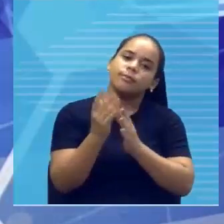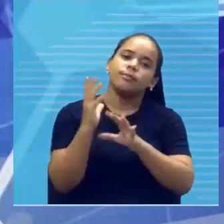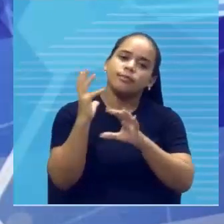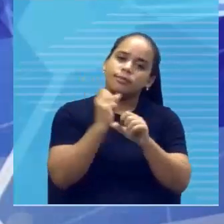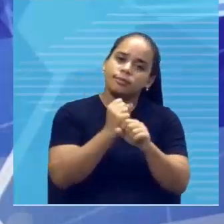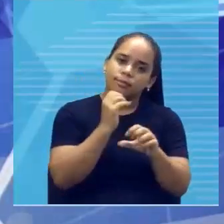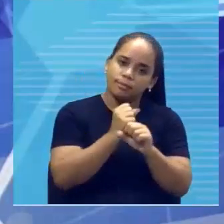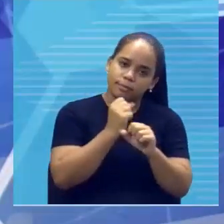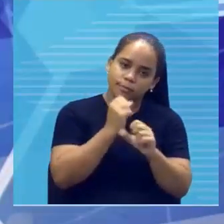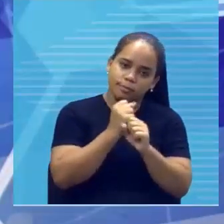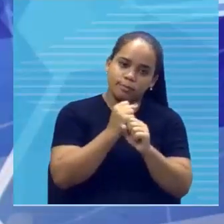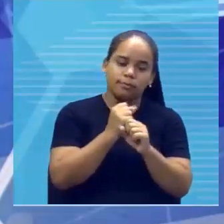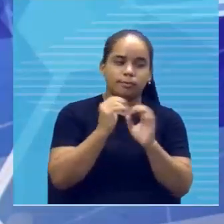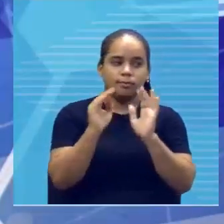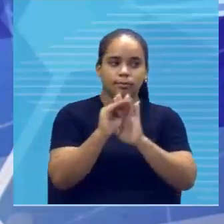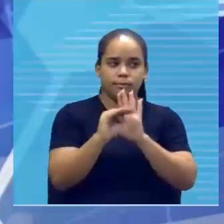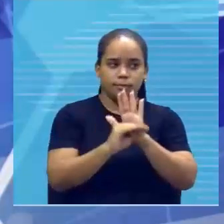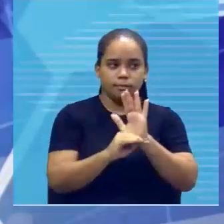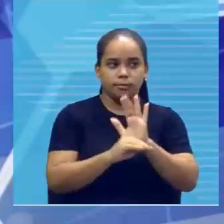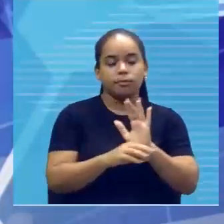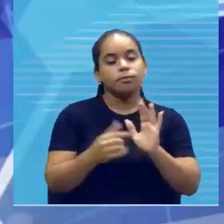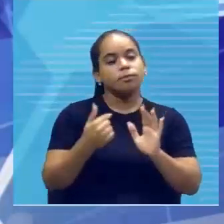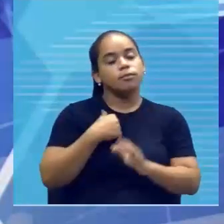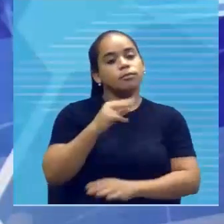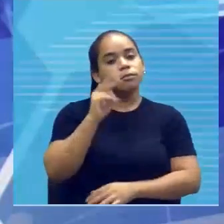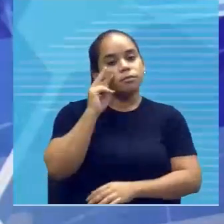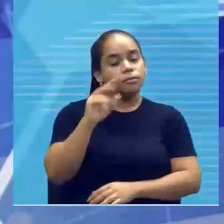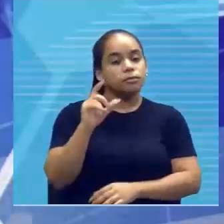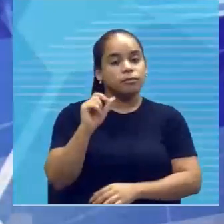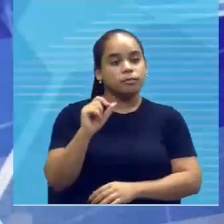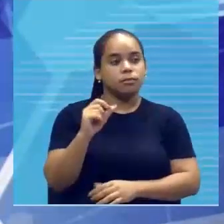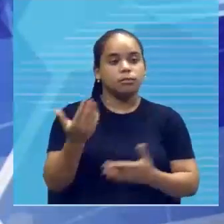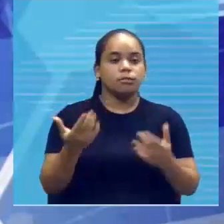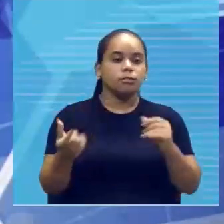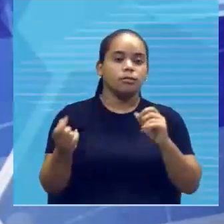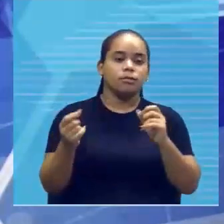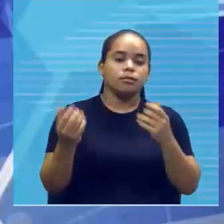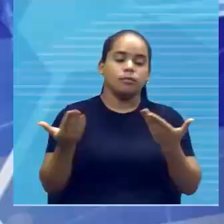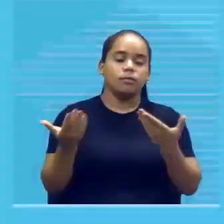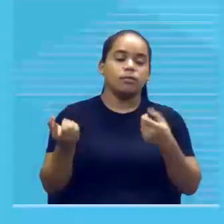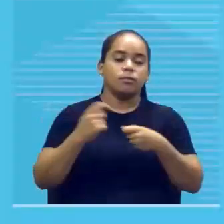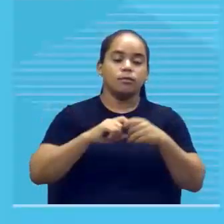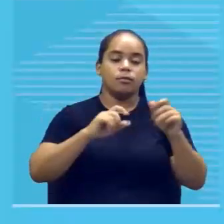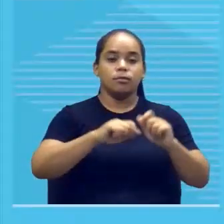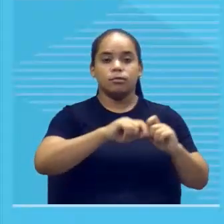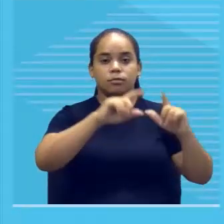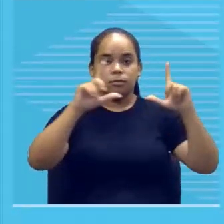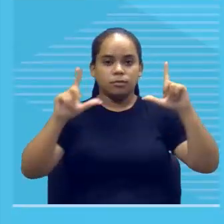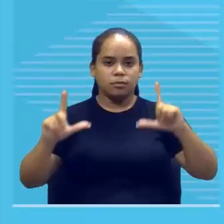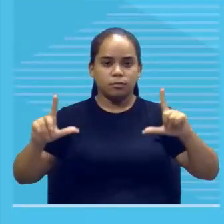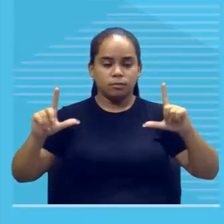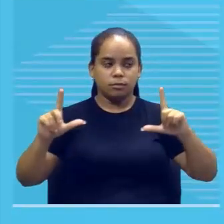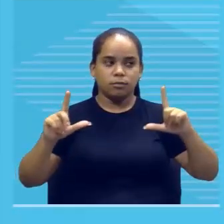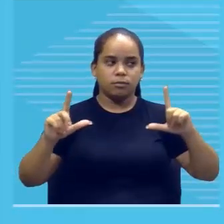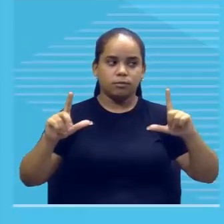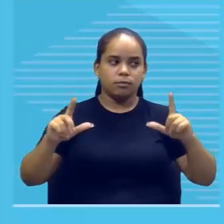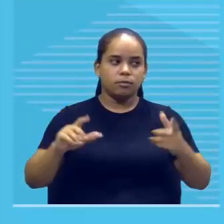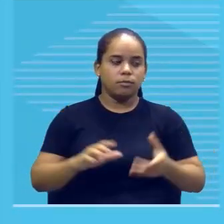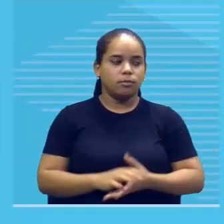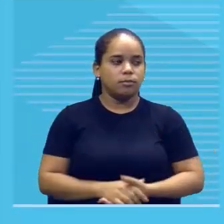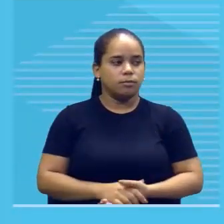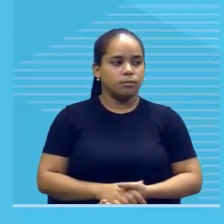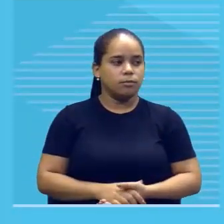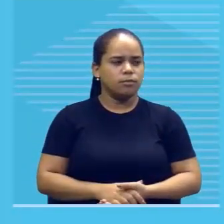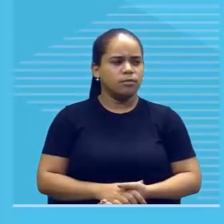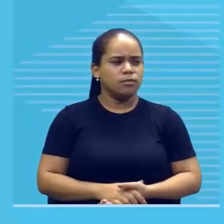tabuada o que foi que eu vi aqui volta no material aí produção Olha o que foi que eu vi